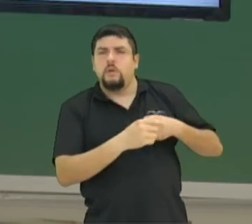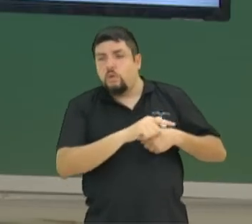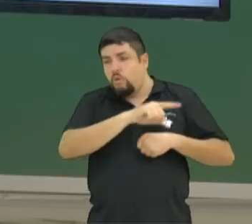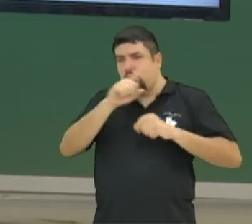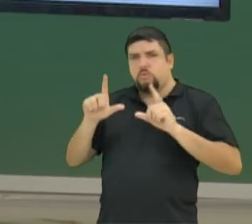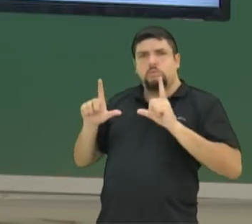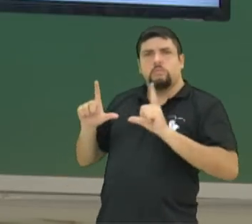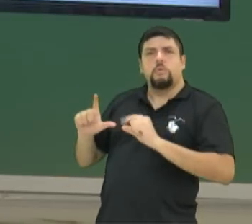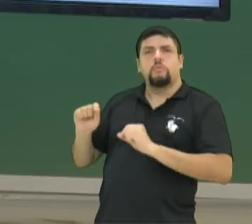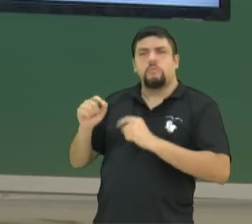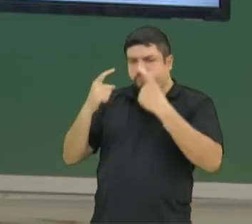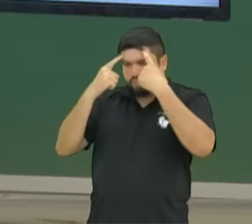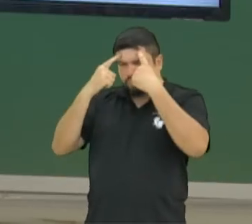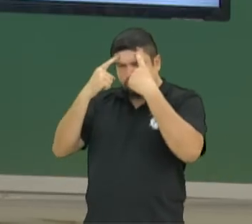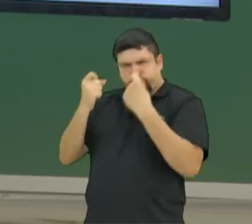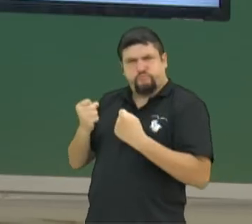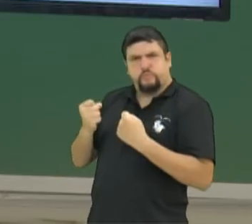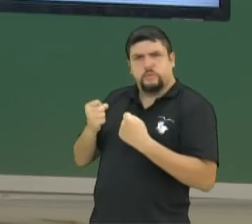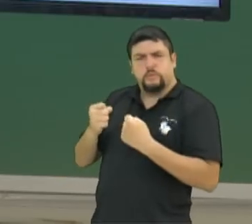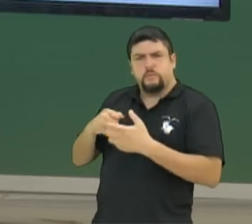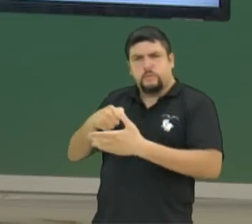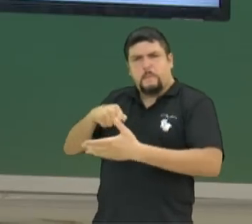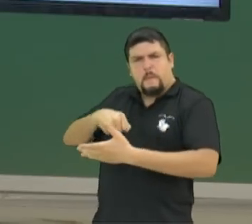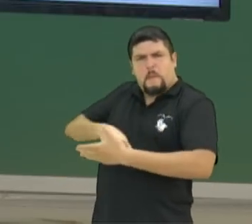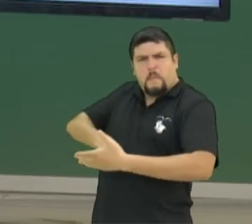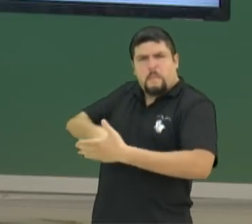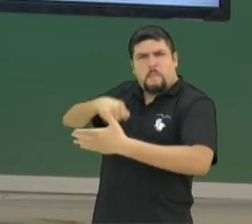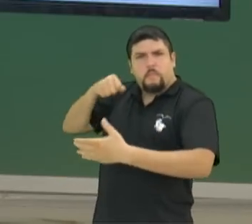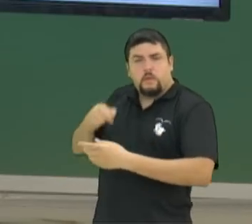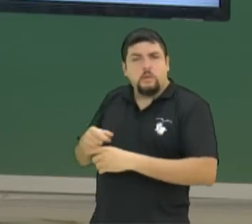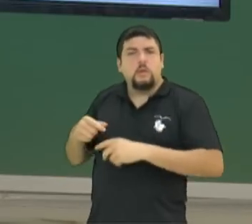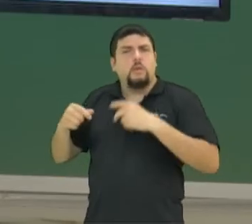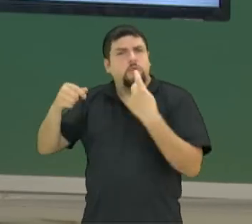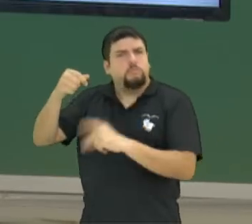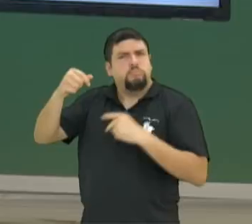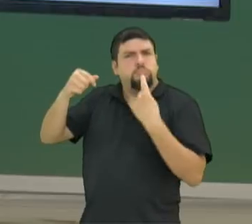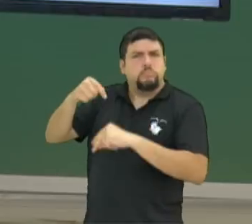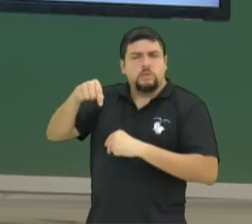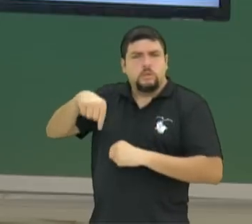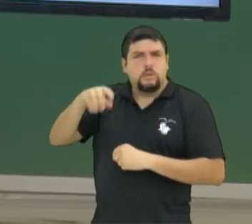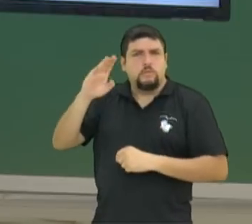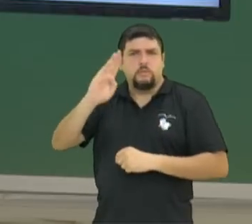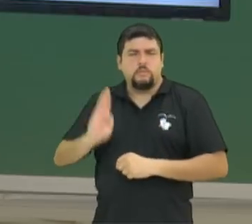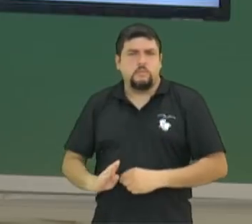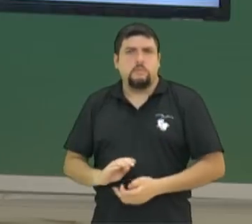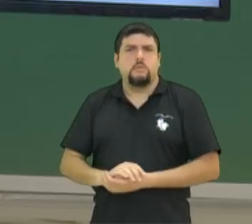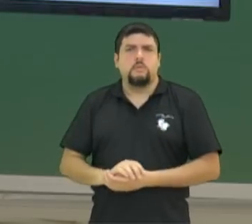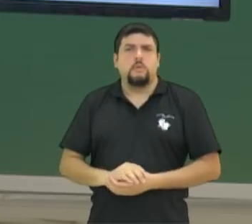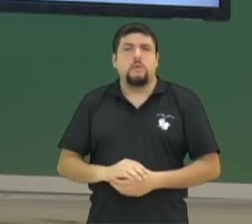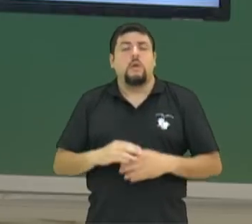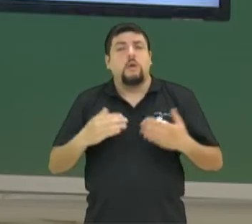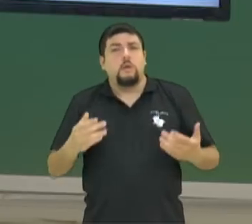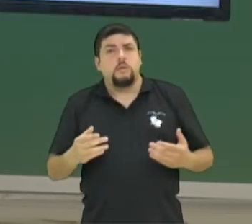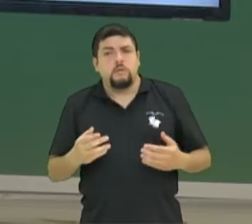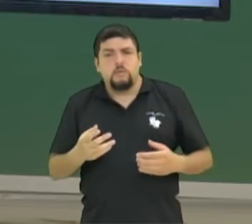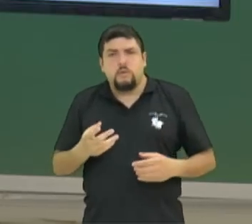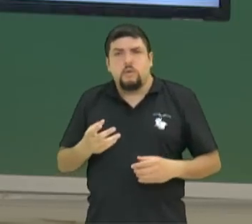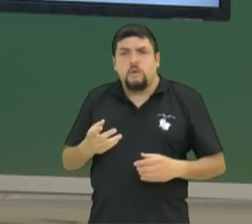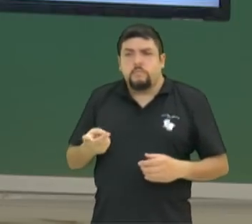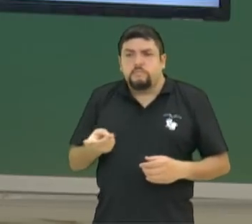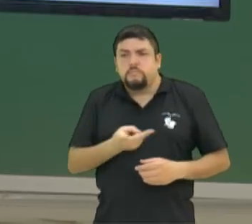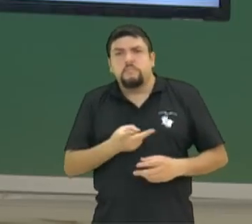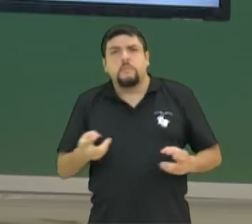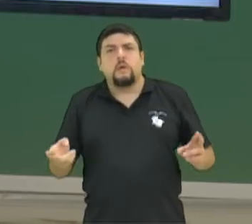uma relação de violência com essa população que foi escravizada aqui no Brasil. Então, são essas contradições que a